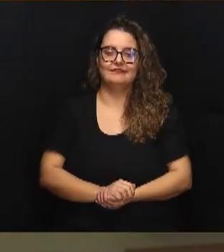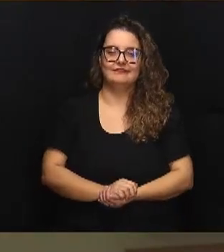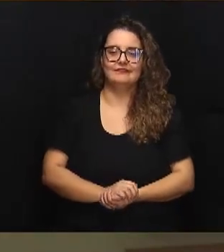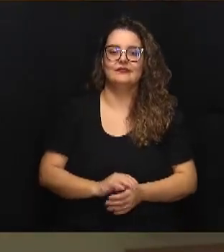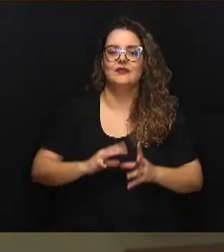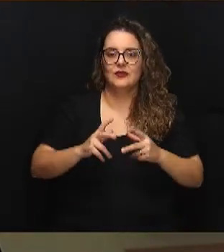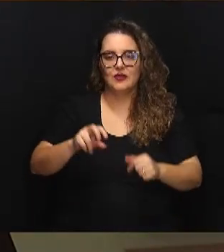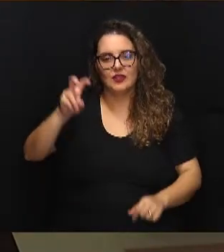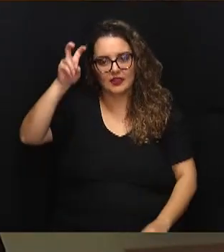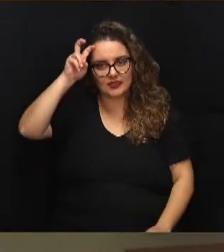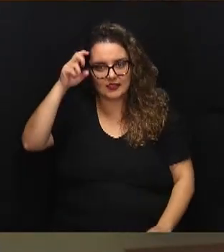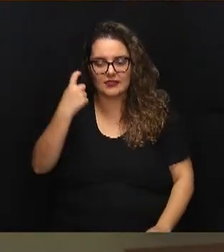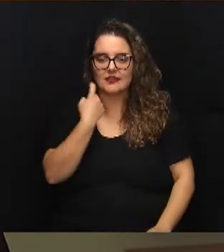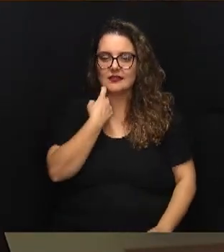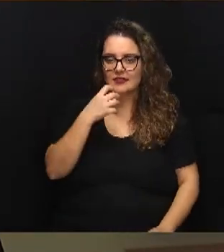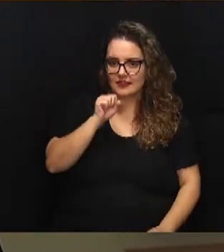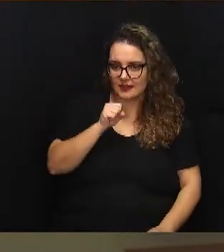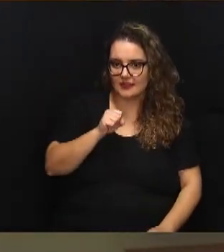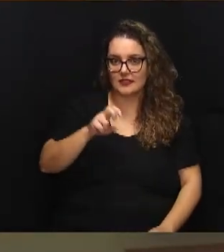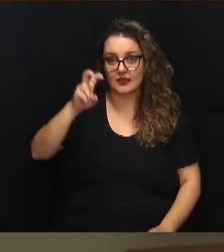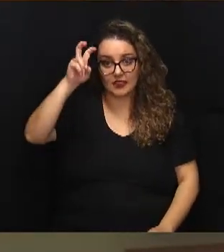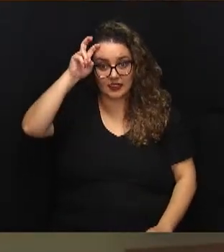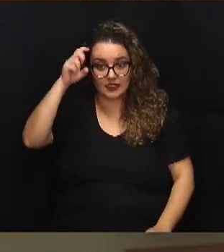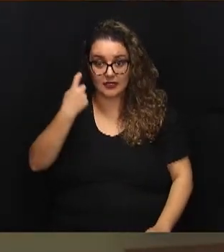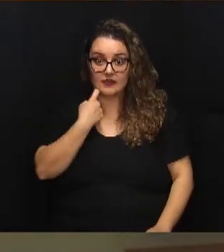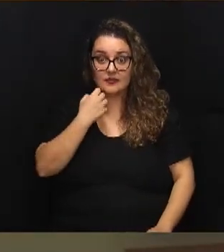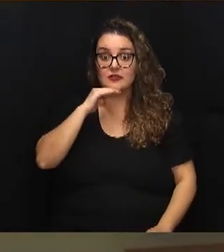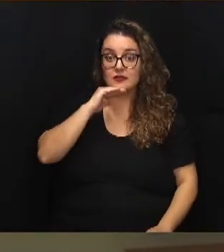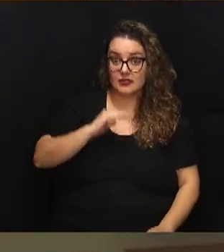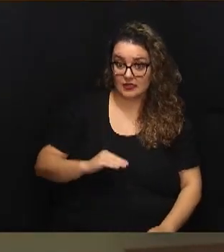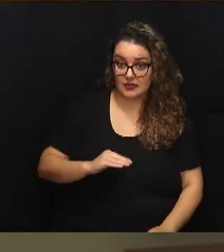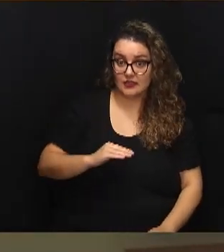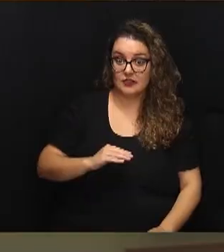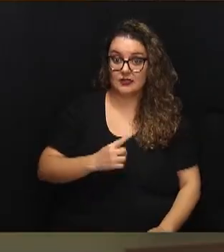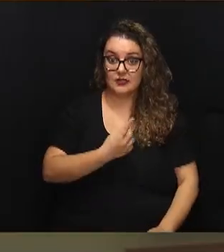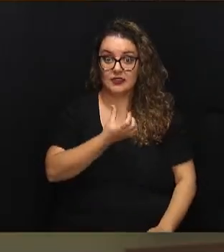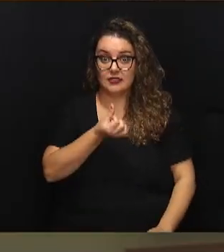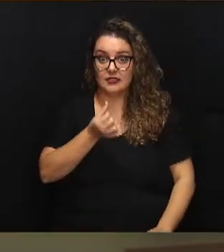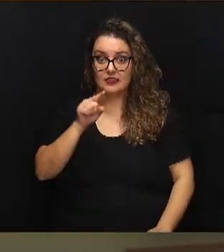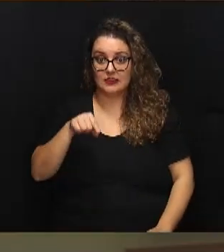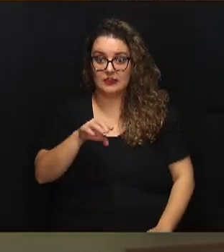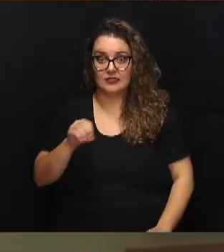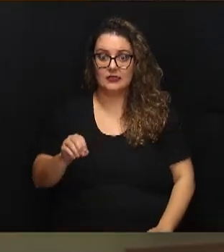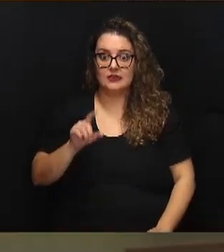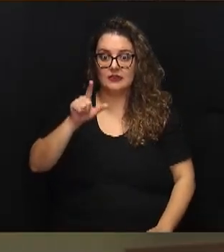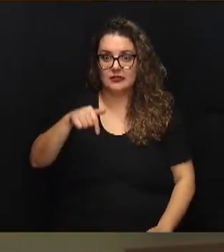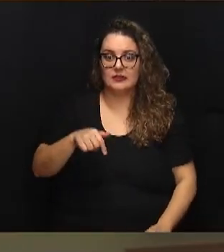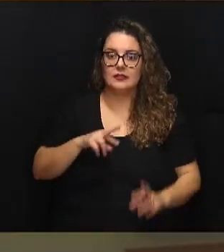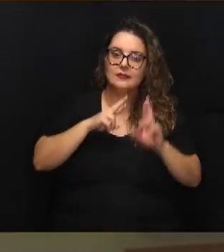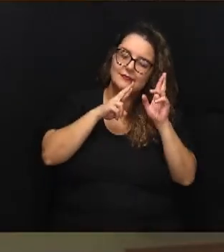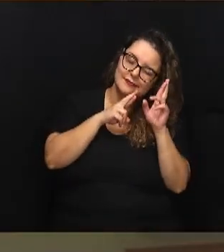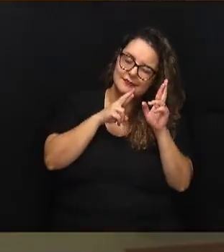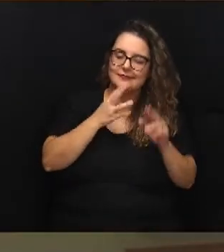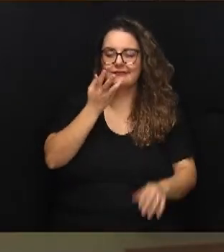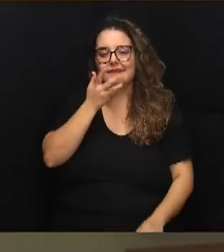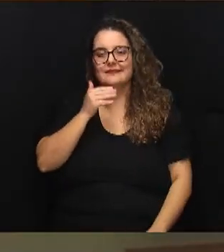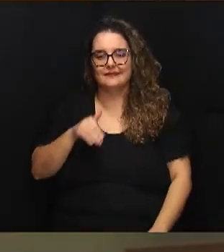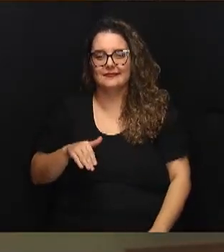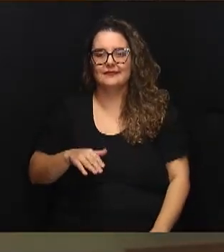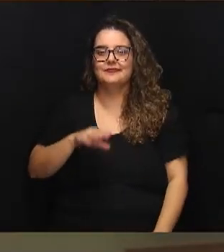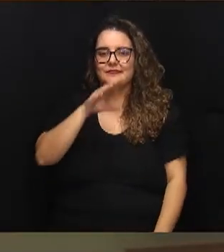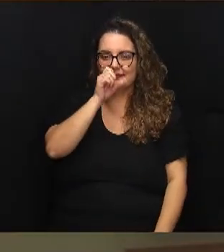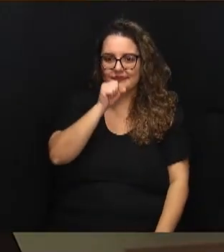sextas e sábados, tá? Quintas e sextas no período da tarde, a partir das 16 horas, depois do soninho das crianças. E sábado,